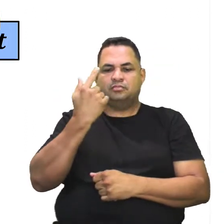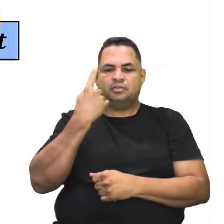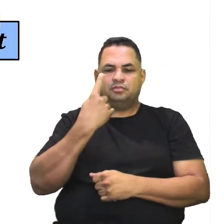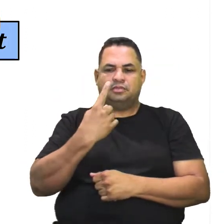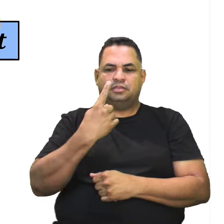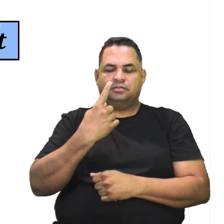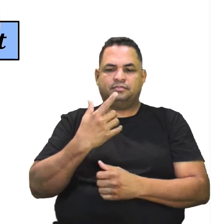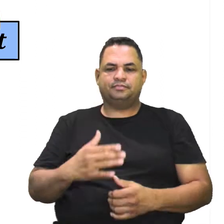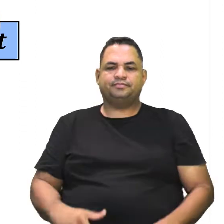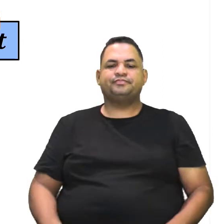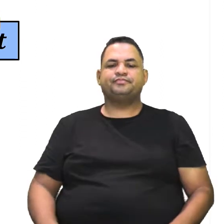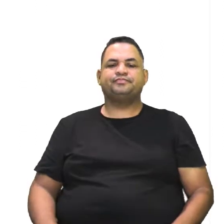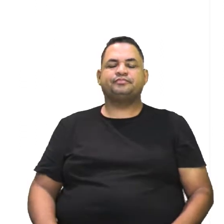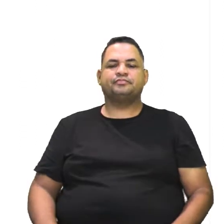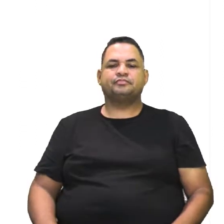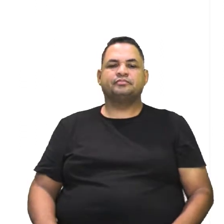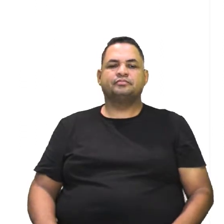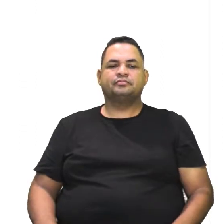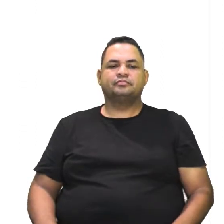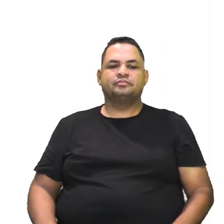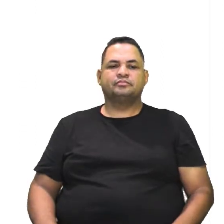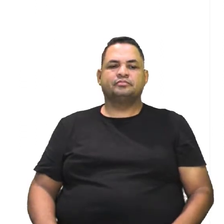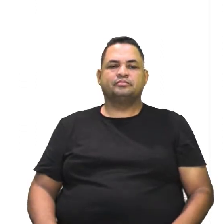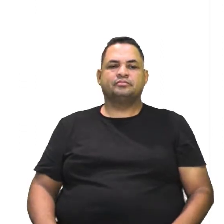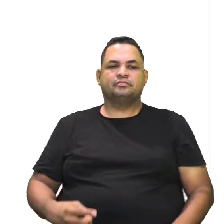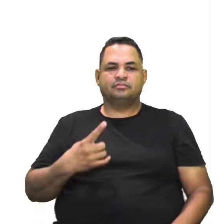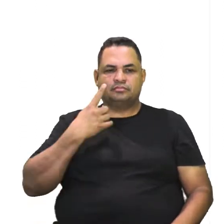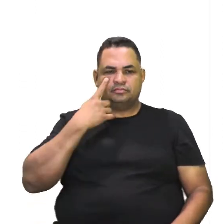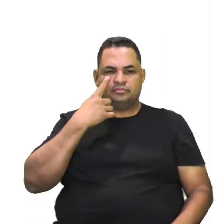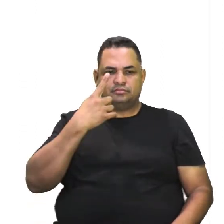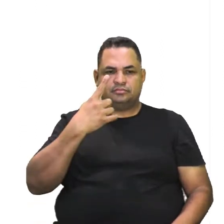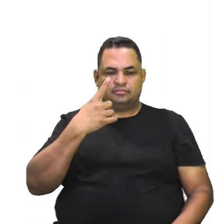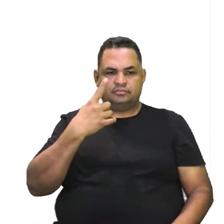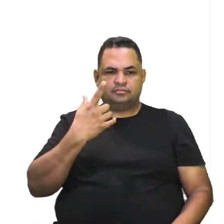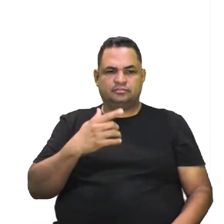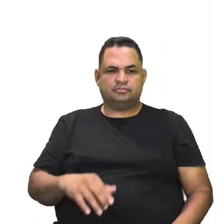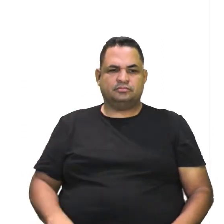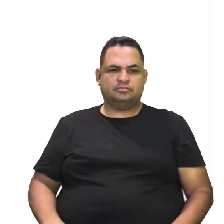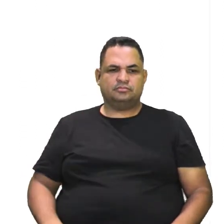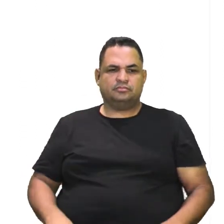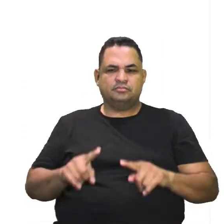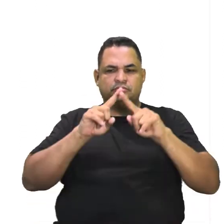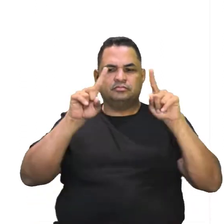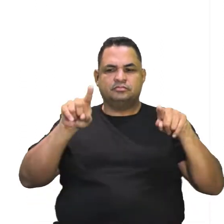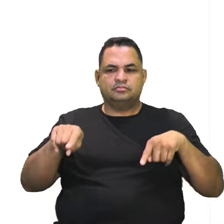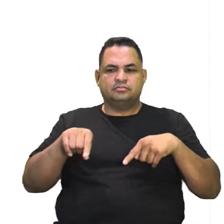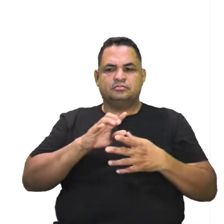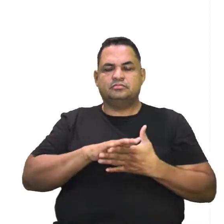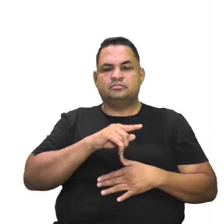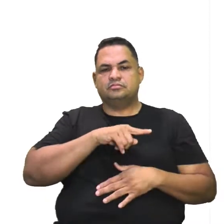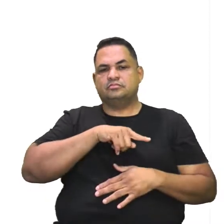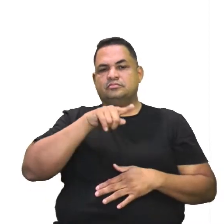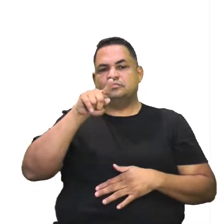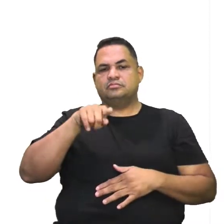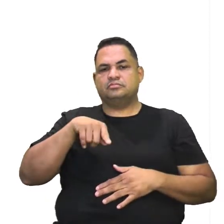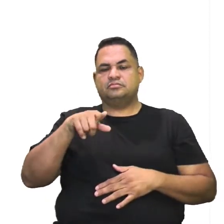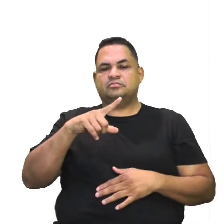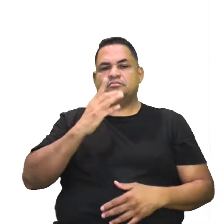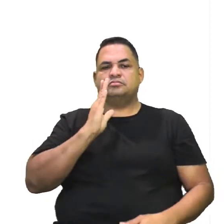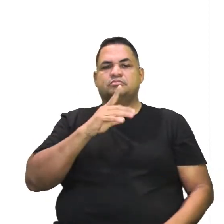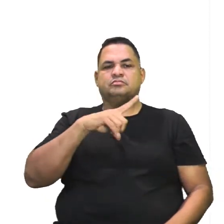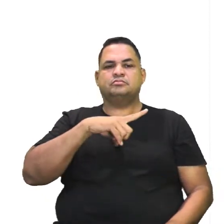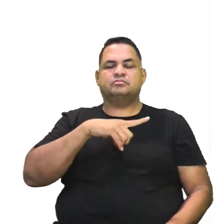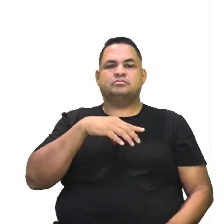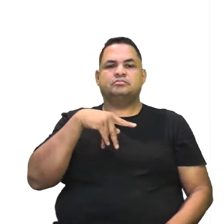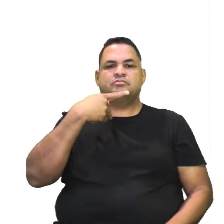linear. Beleza? Beleza. Vamos lá, vamos observar a tabela agora e o gráfico? Olha como é que fica. Então, olha lá, já tínhamos